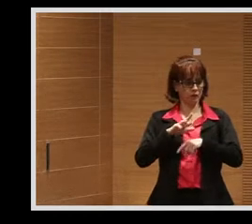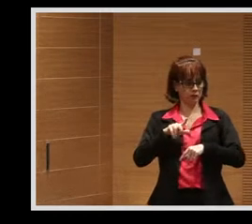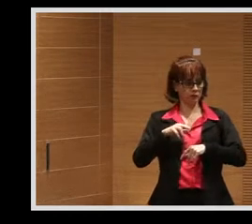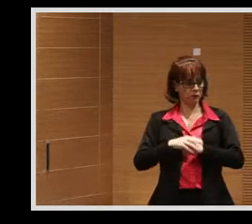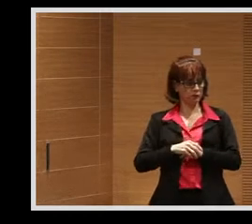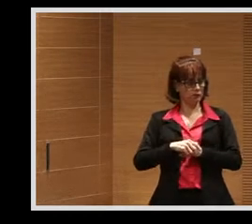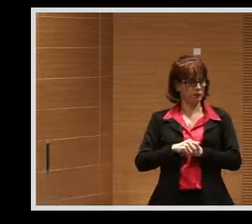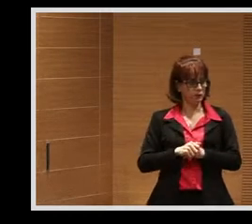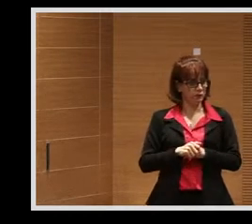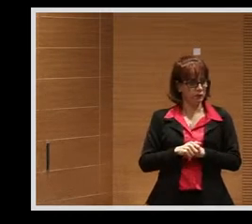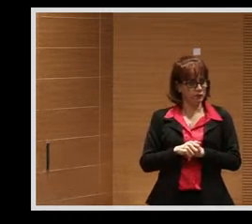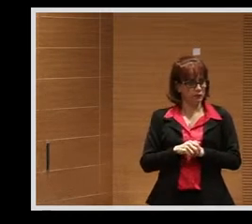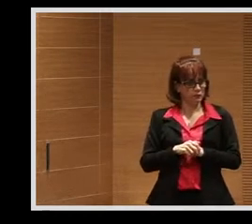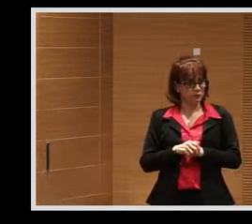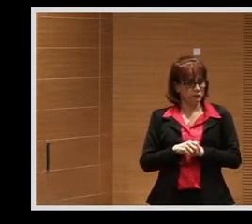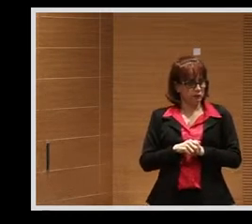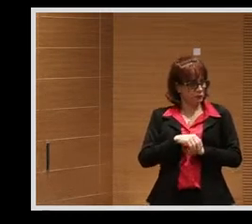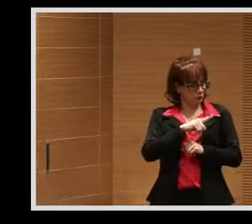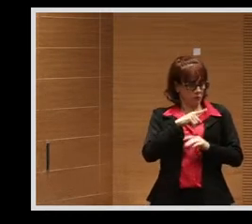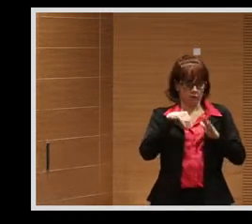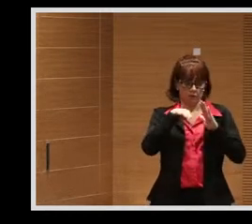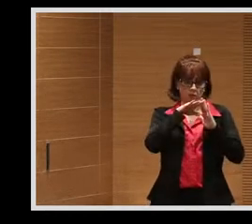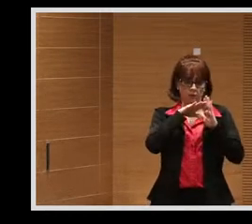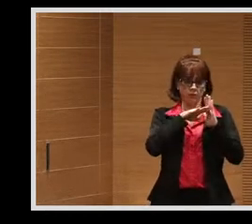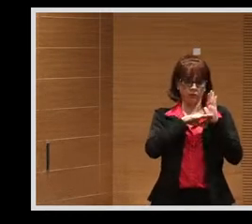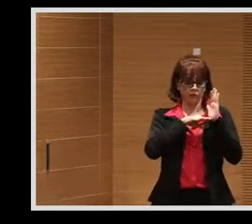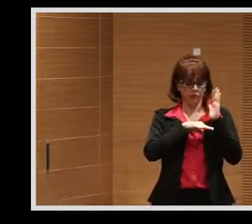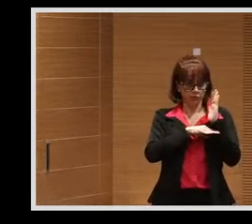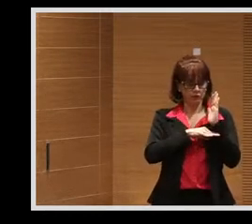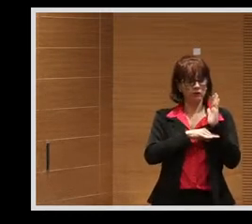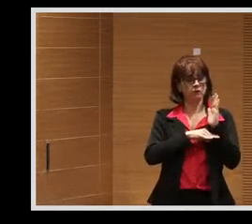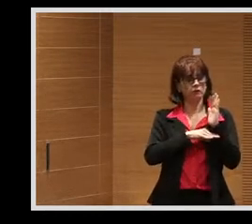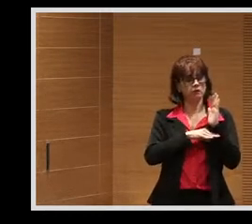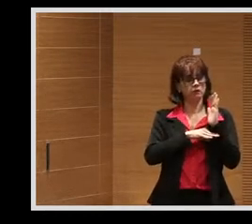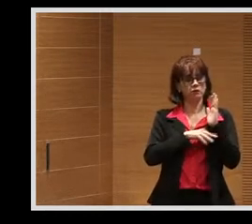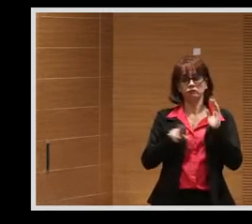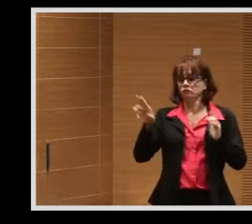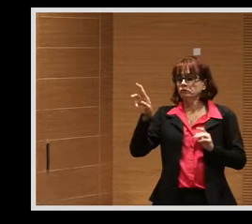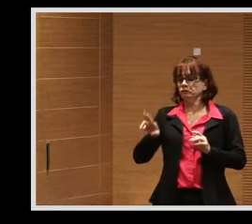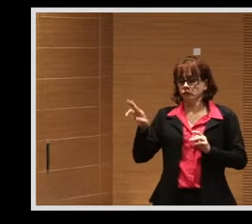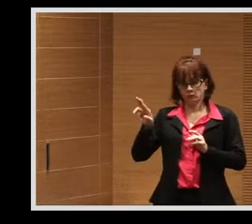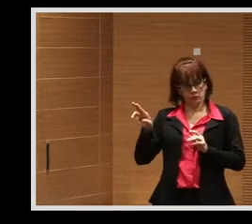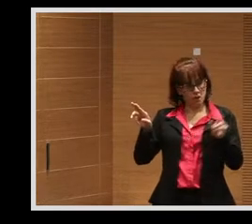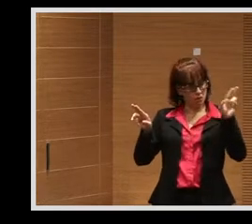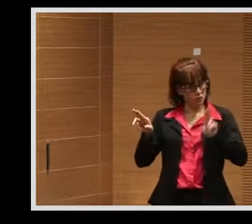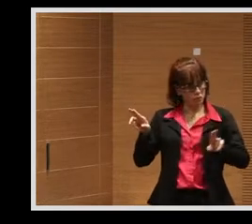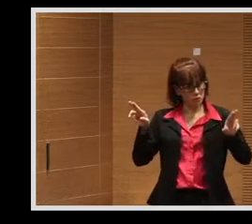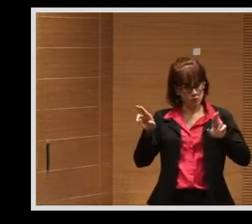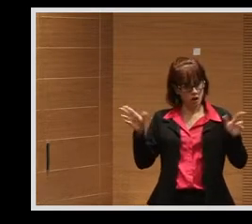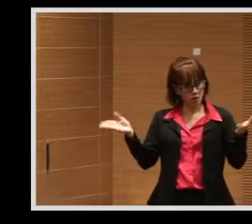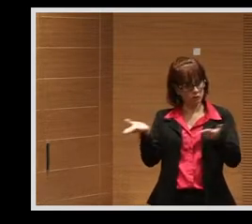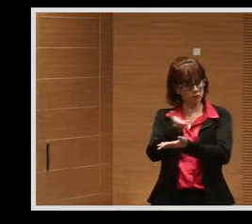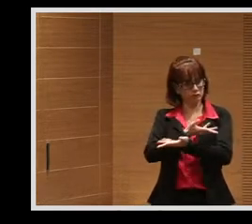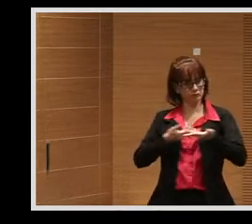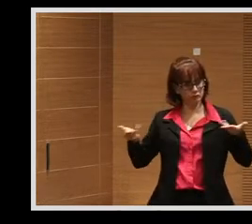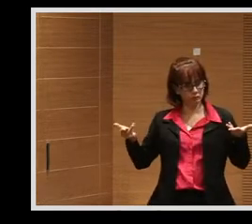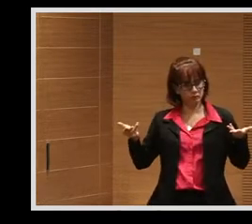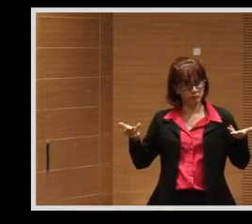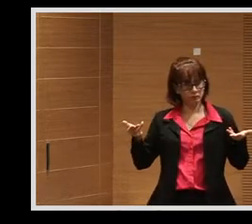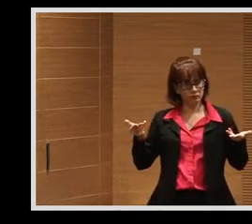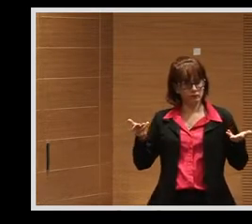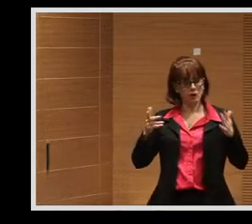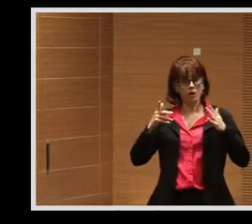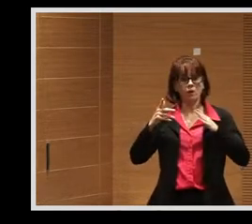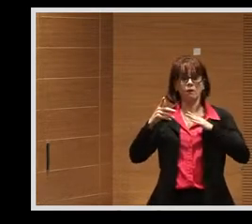mesmo, é um guia feito de usuário para usuário. Nosso trabalho foi ajudar a validar